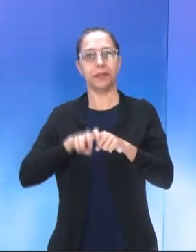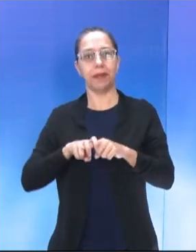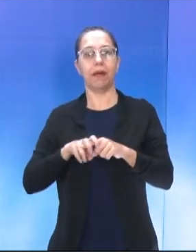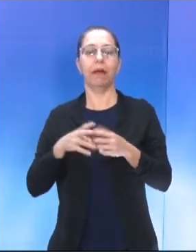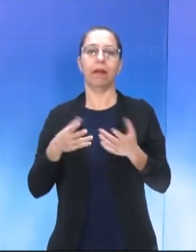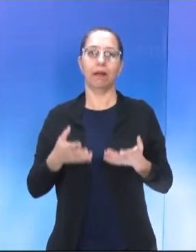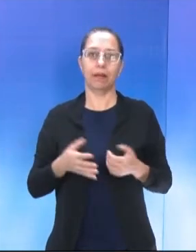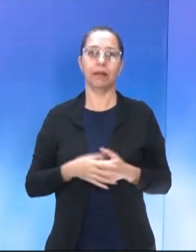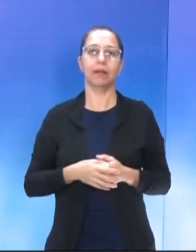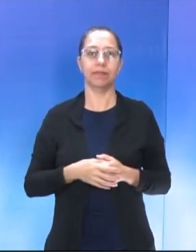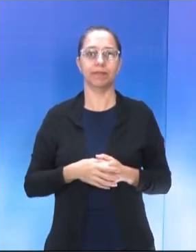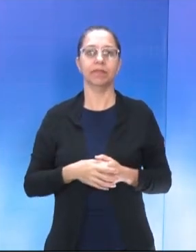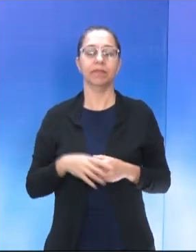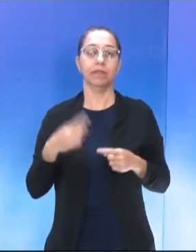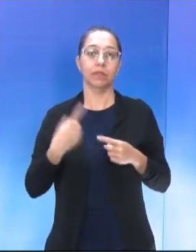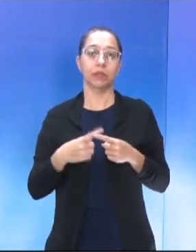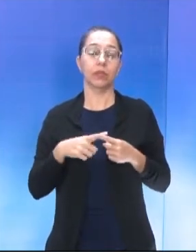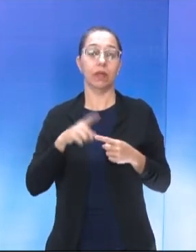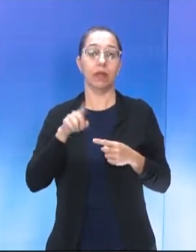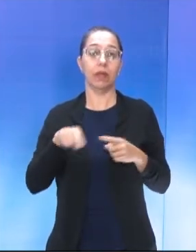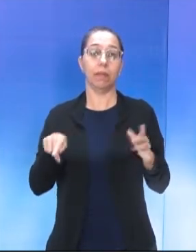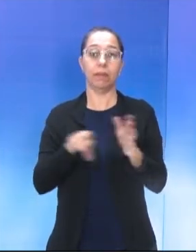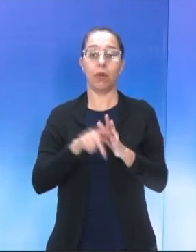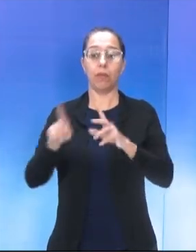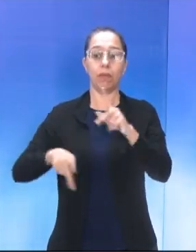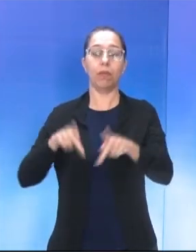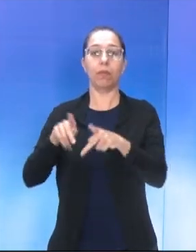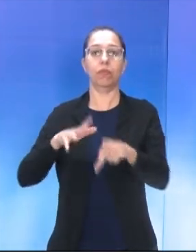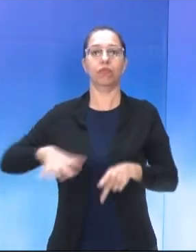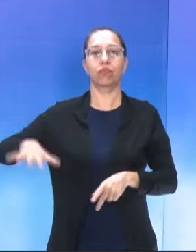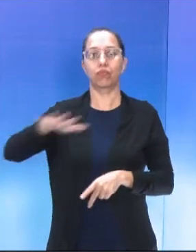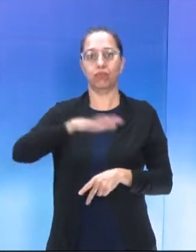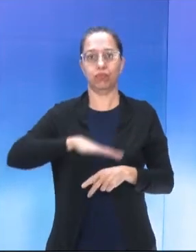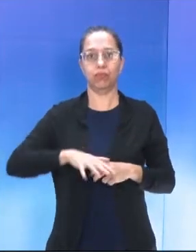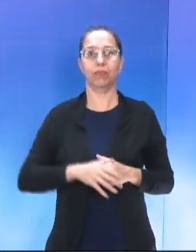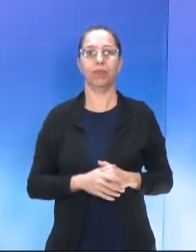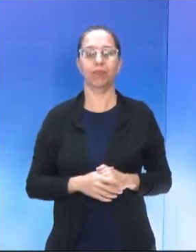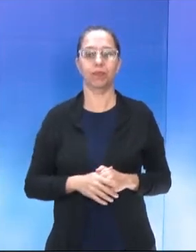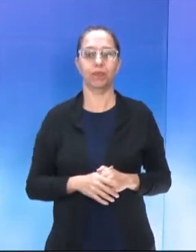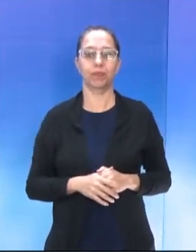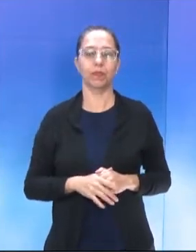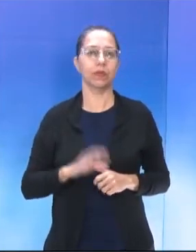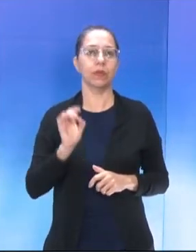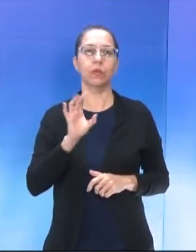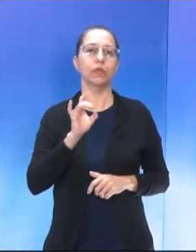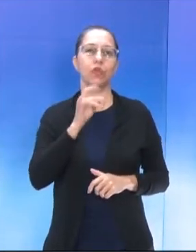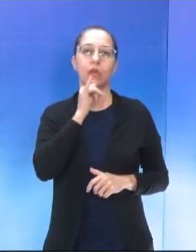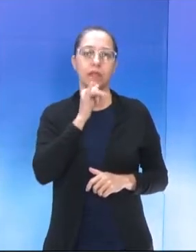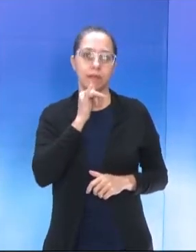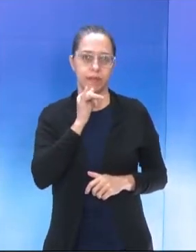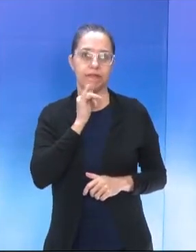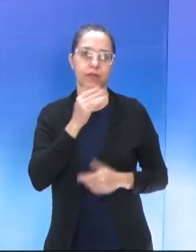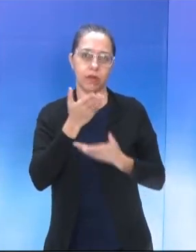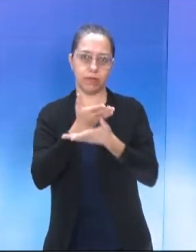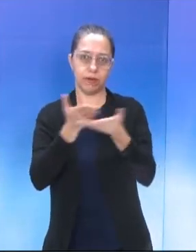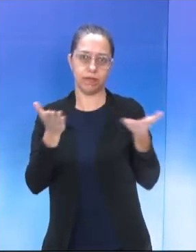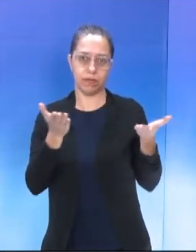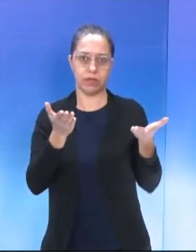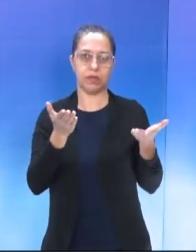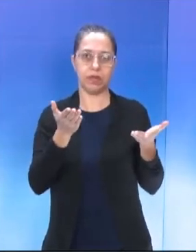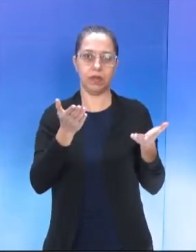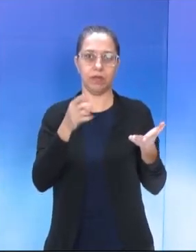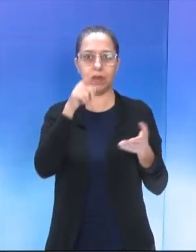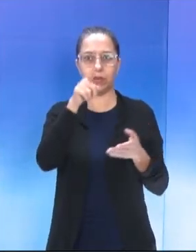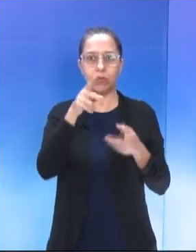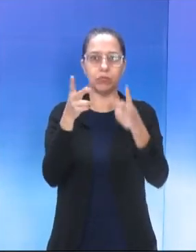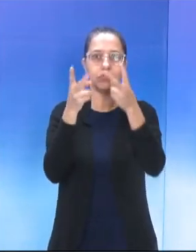segmento, que seja a mobilidade urbana, por exemplo. Ok? Mas não é disso que a gente vai falar hoje, eu estou só aqui tentando facilitar na sua